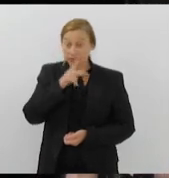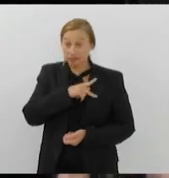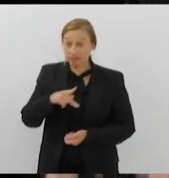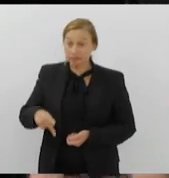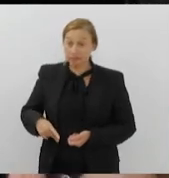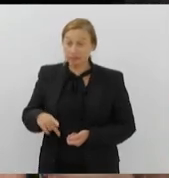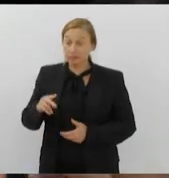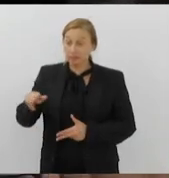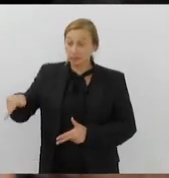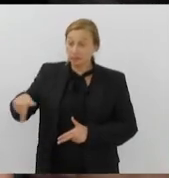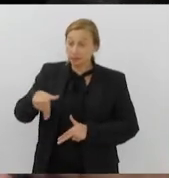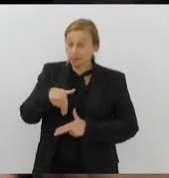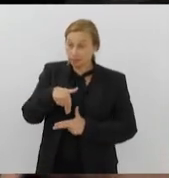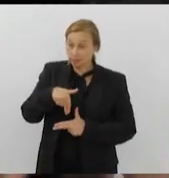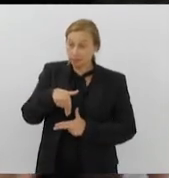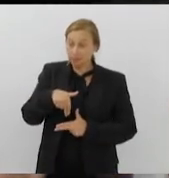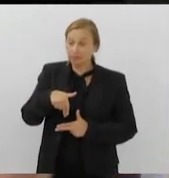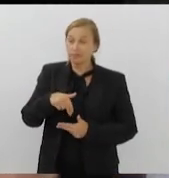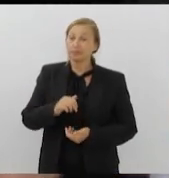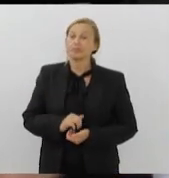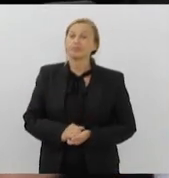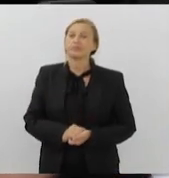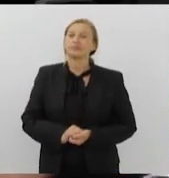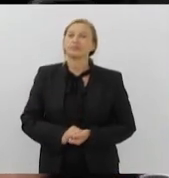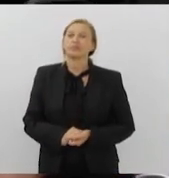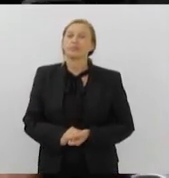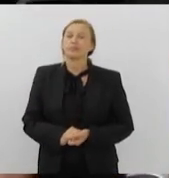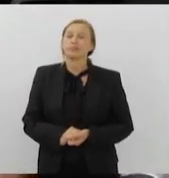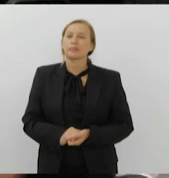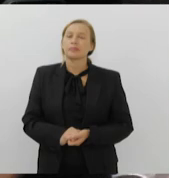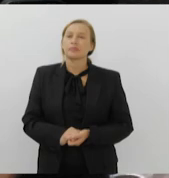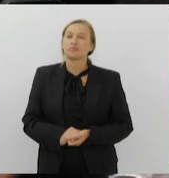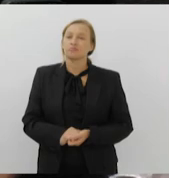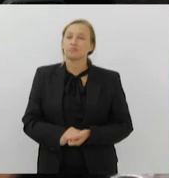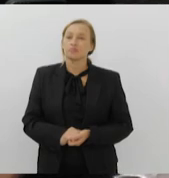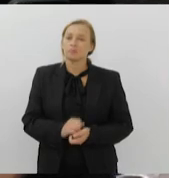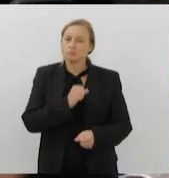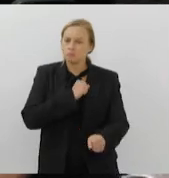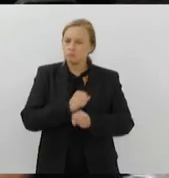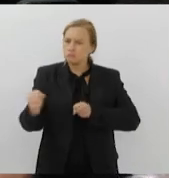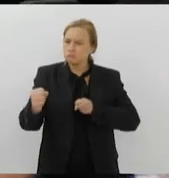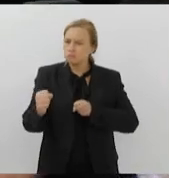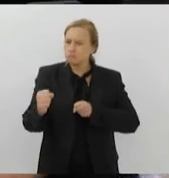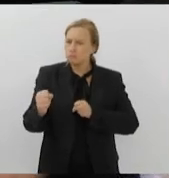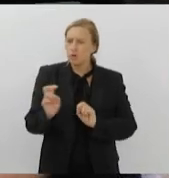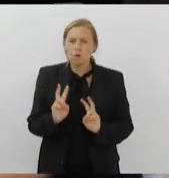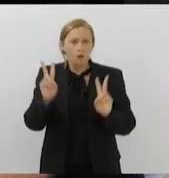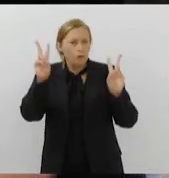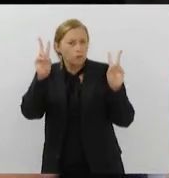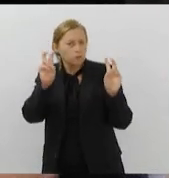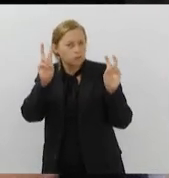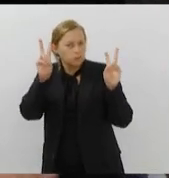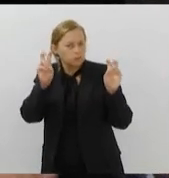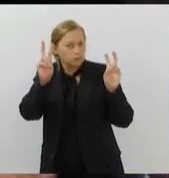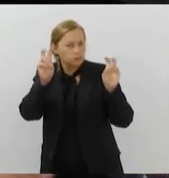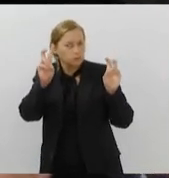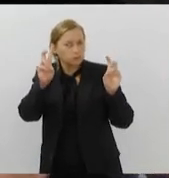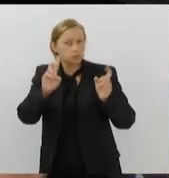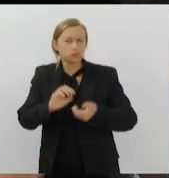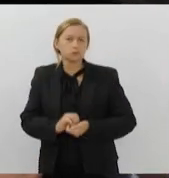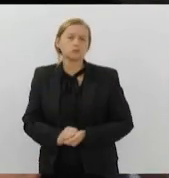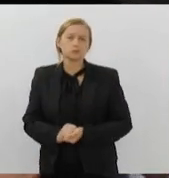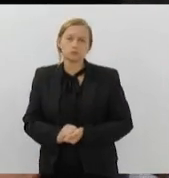tribuna trazer aqui o meu repúdio a um assunto que vem atingindo